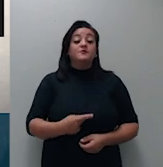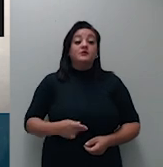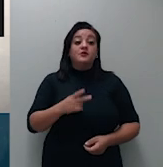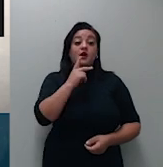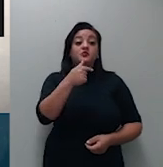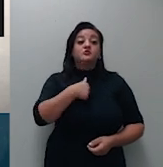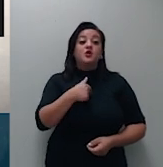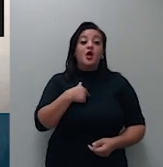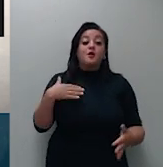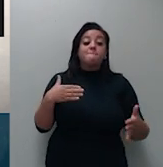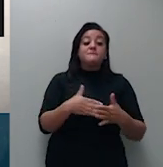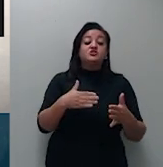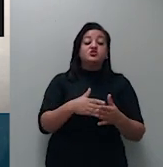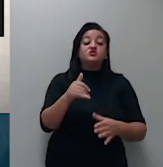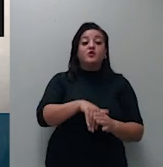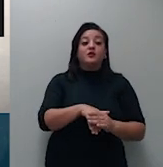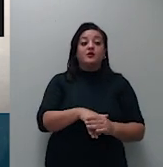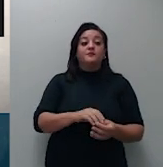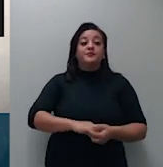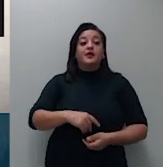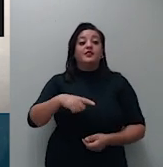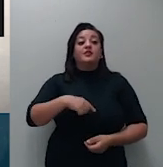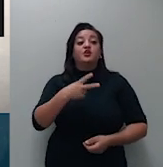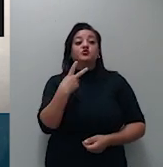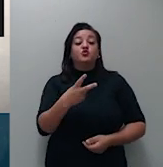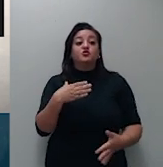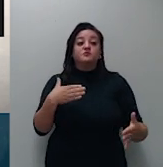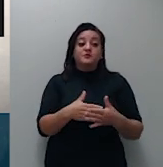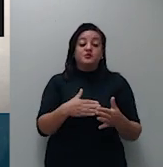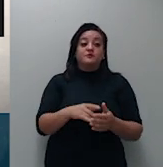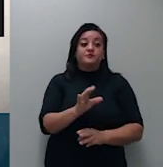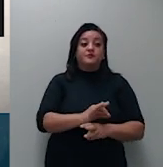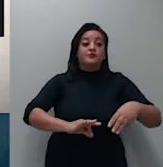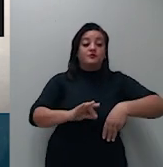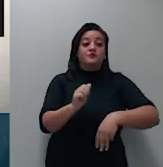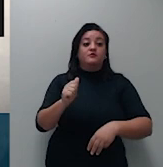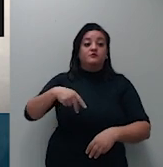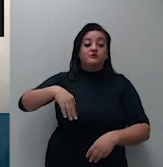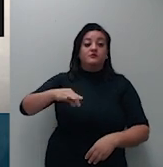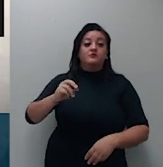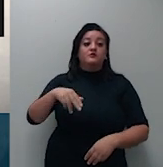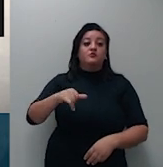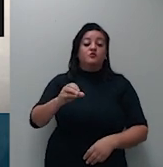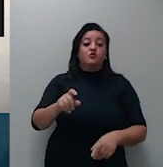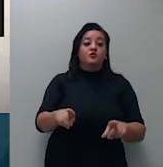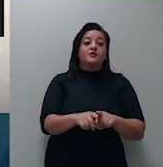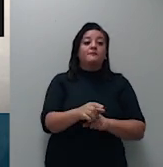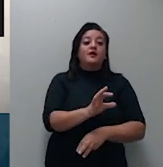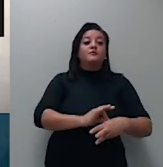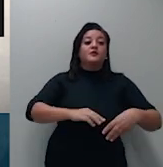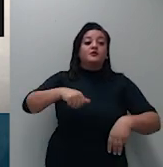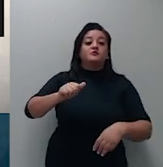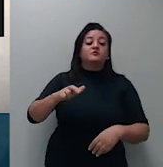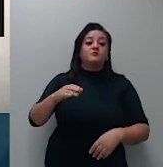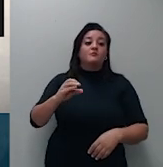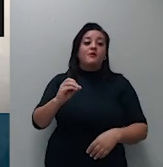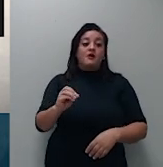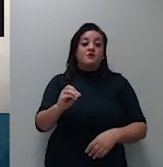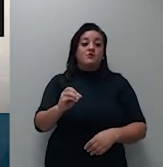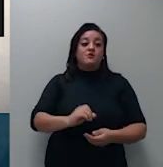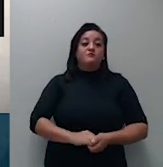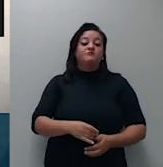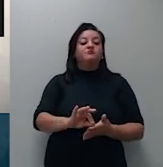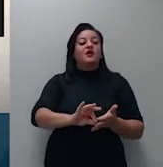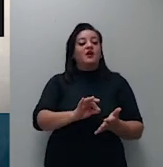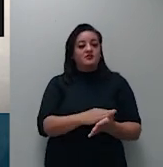Presidente eu acho que eu estou pela agravante tem dois impedimentos Ministro tem do ministro Antônio Carlos o ministro marco buzzi